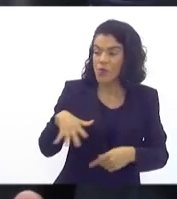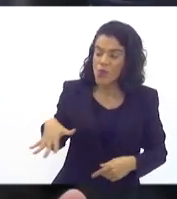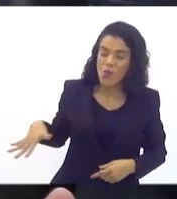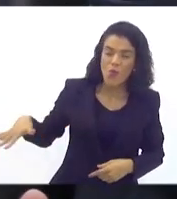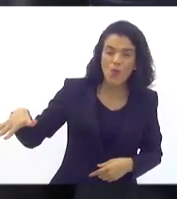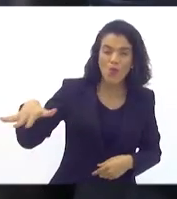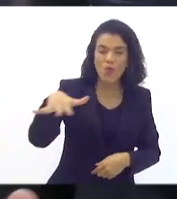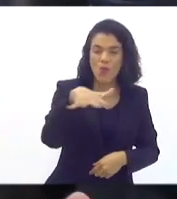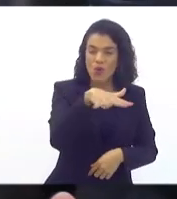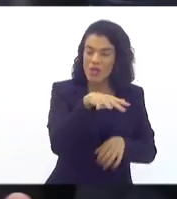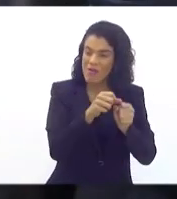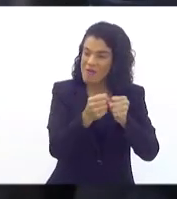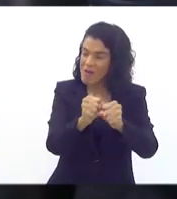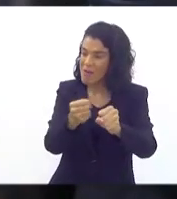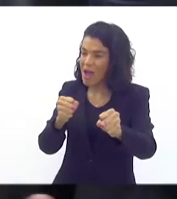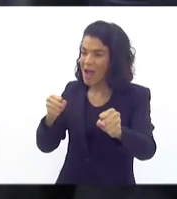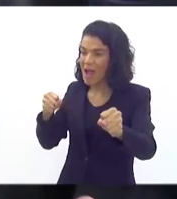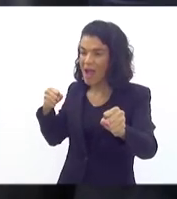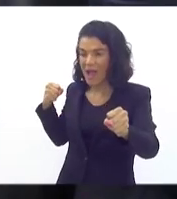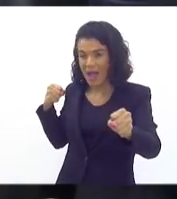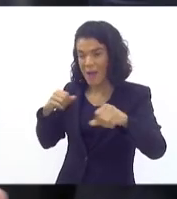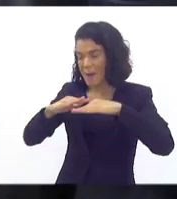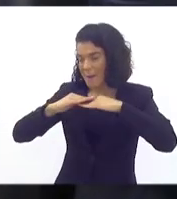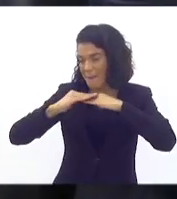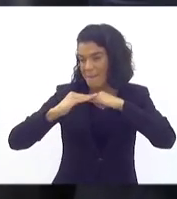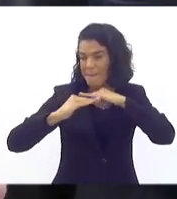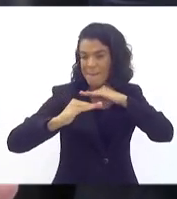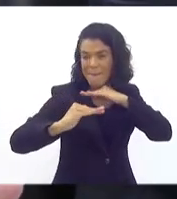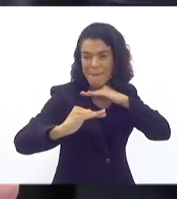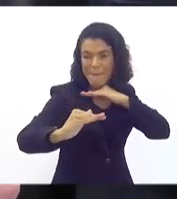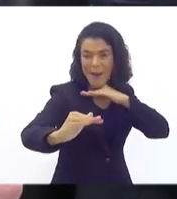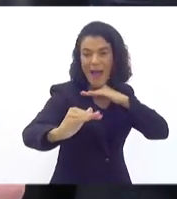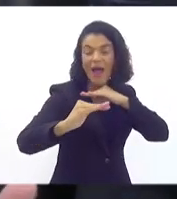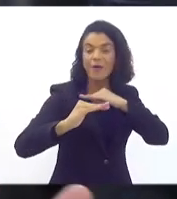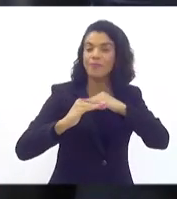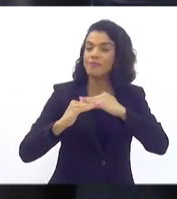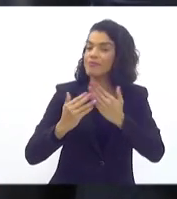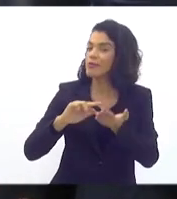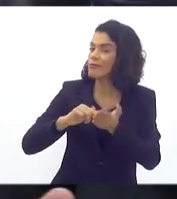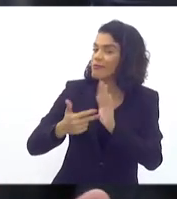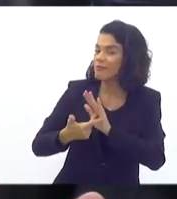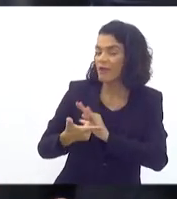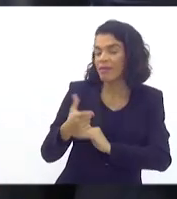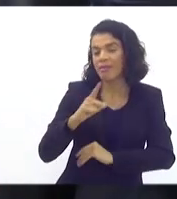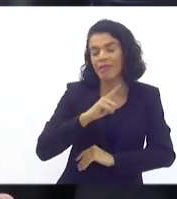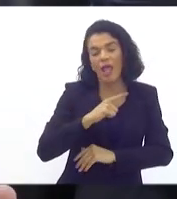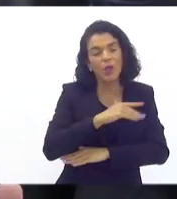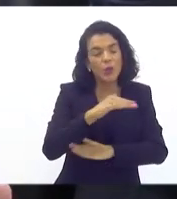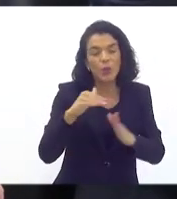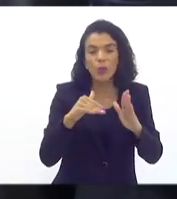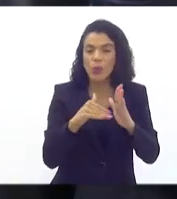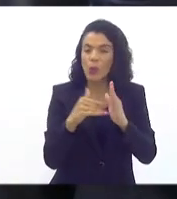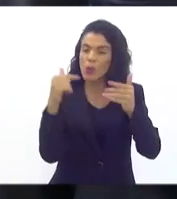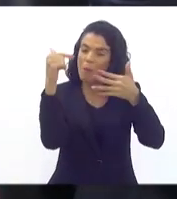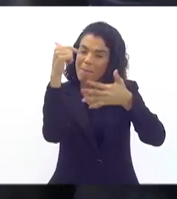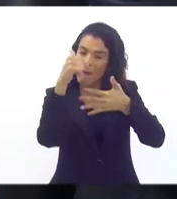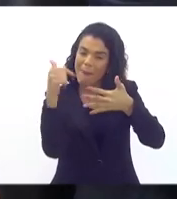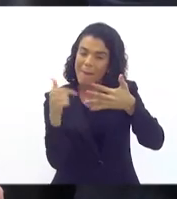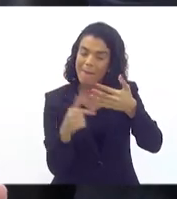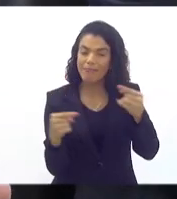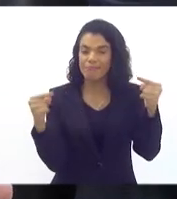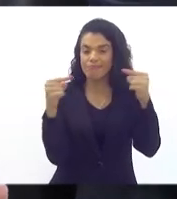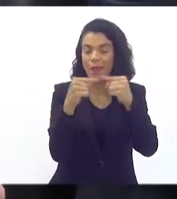geográfico amplo plano ou seja tem toda abundância de todos os requisitos necessários